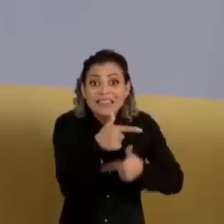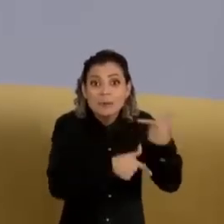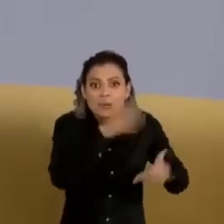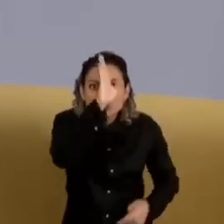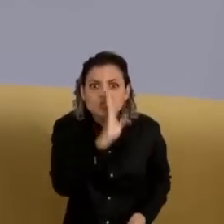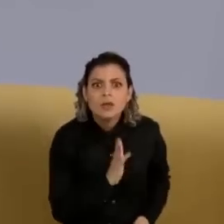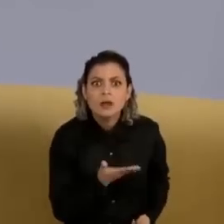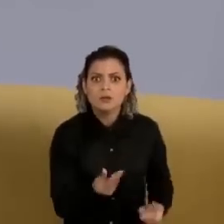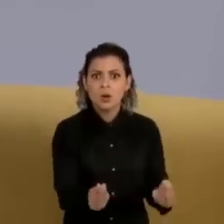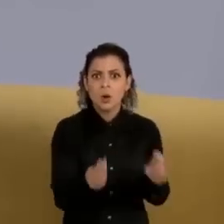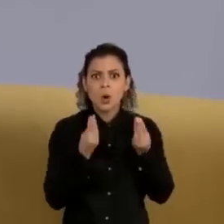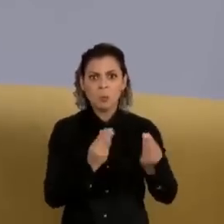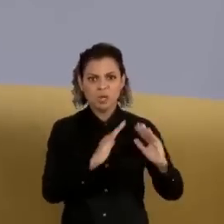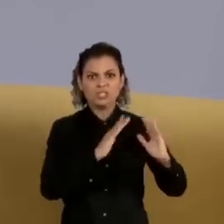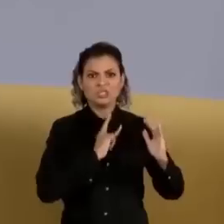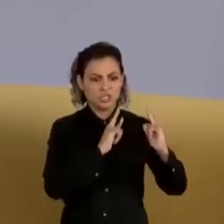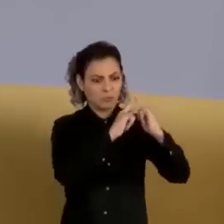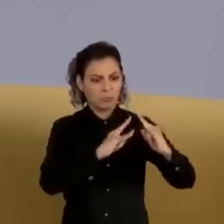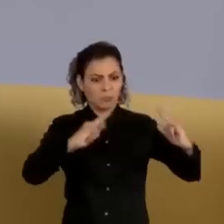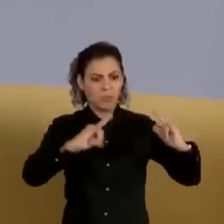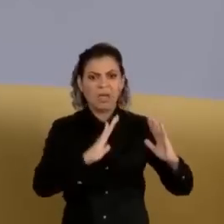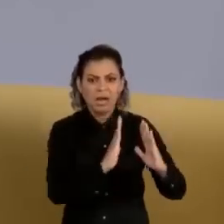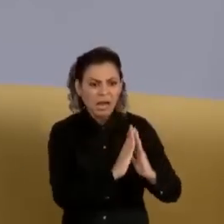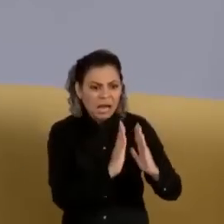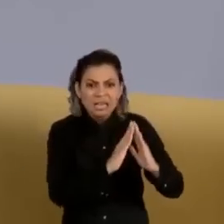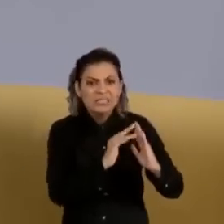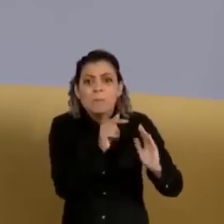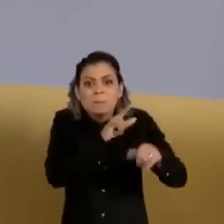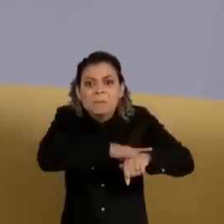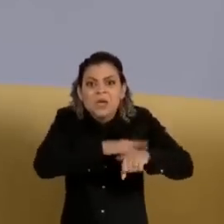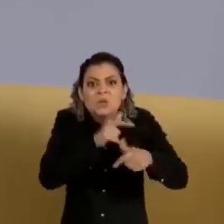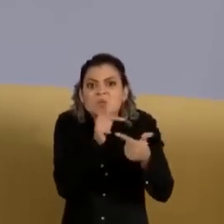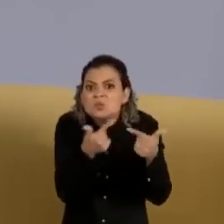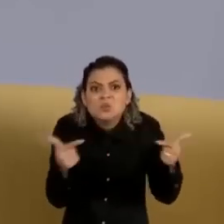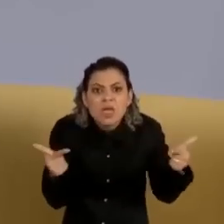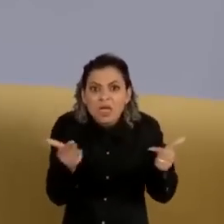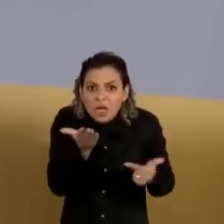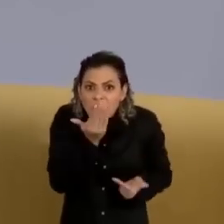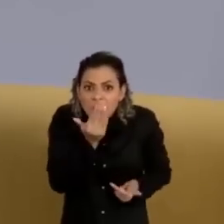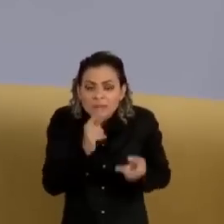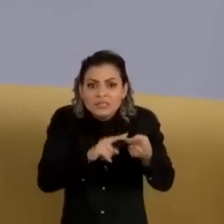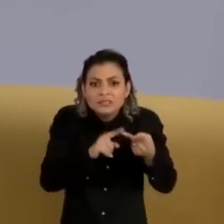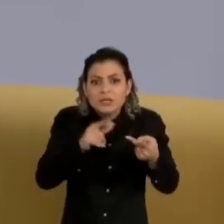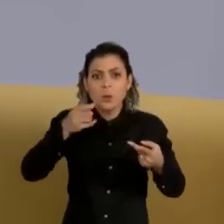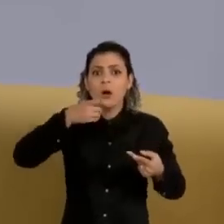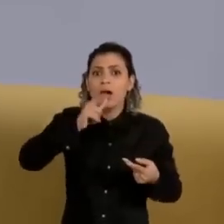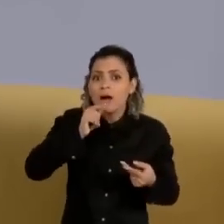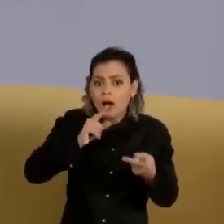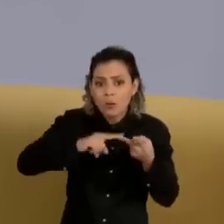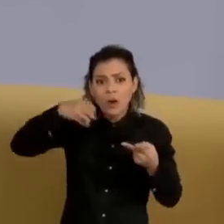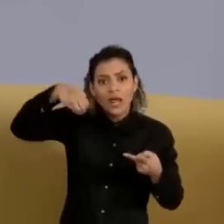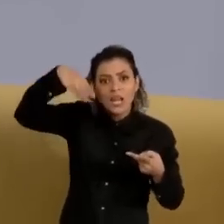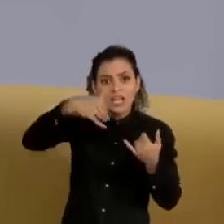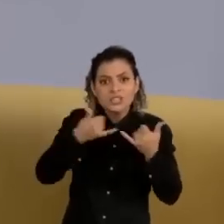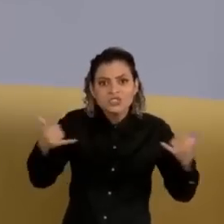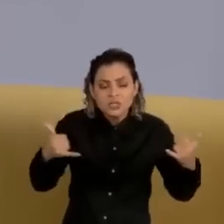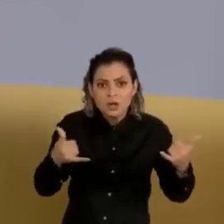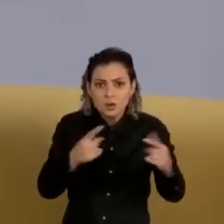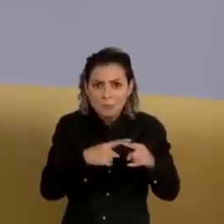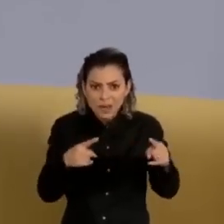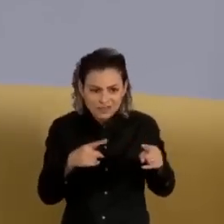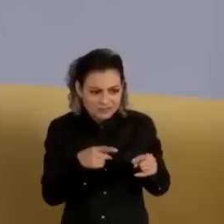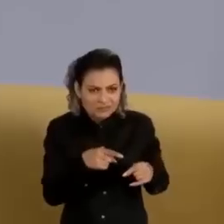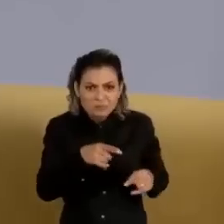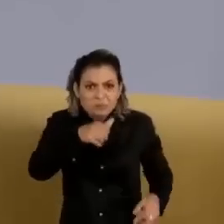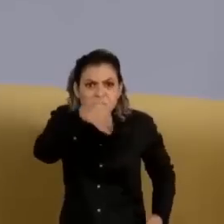Todos moravam em barracas improvisadas, sem banheiro e pagavam pela alimentação, água e energia, mas a qualidade desses